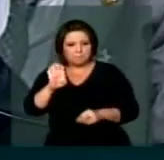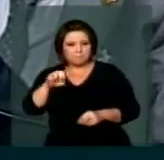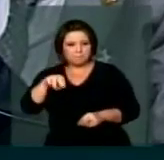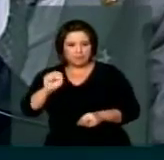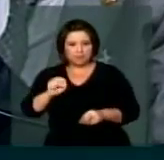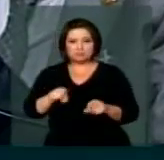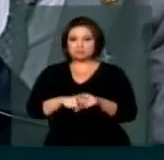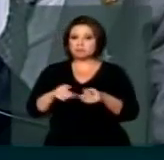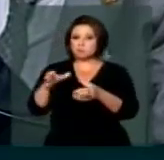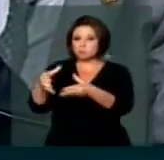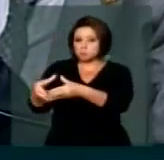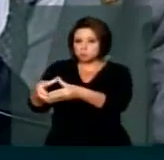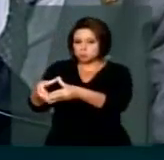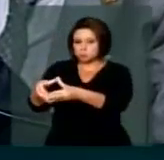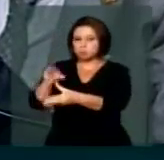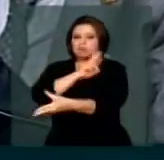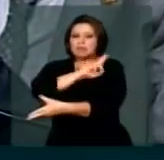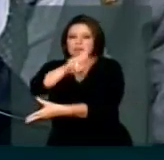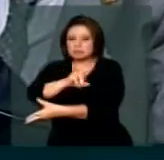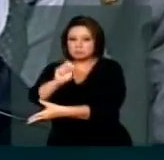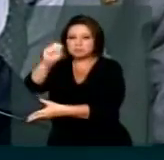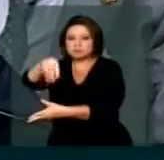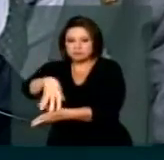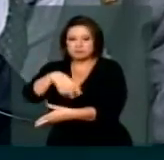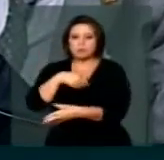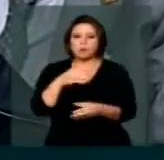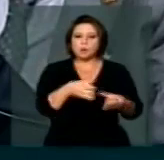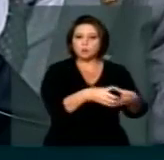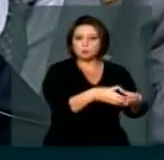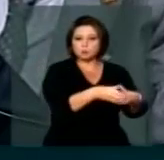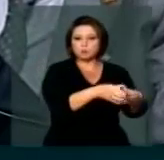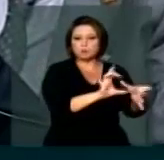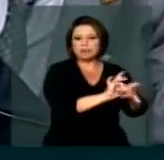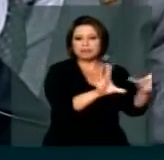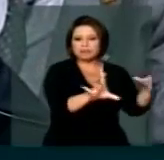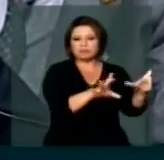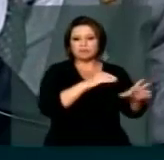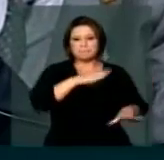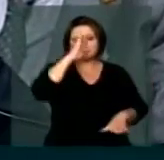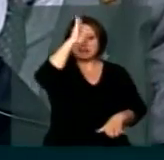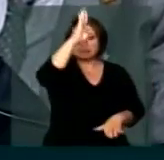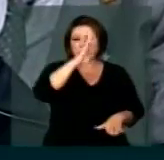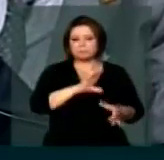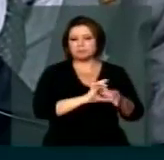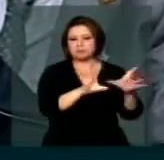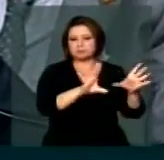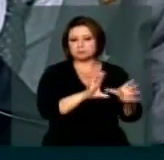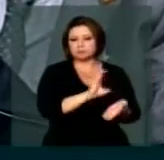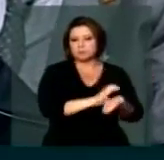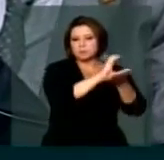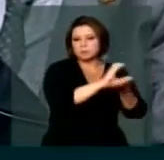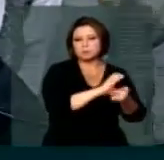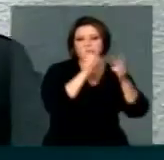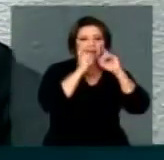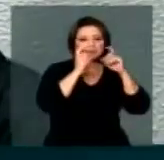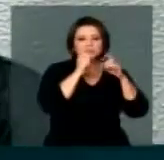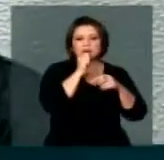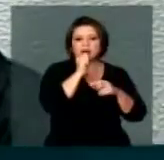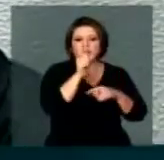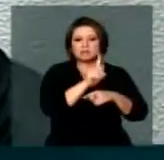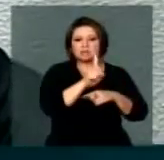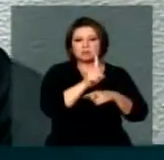bens de uma parte dos responsáveis pela aquisição e não dos principais responsáveis, o Conselho de Administração?